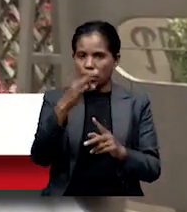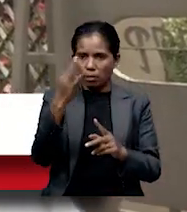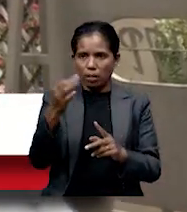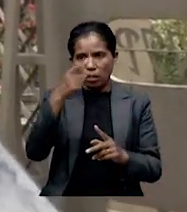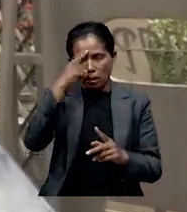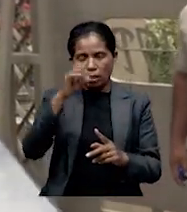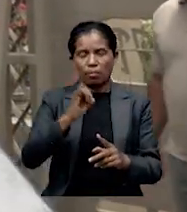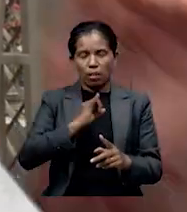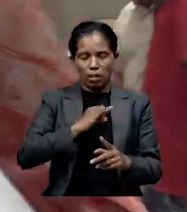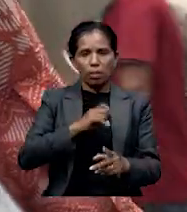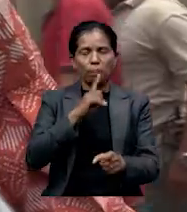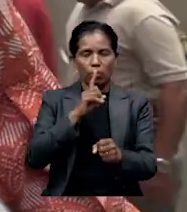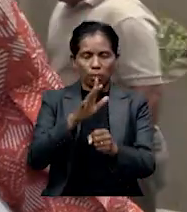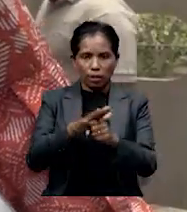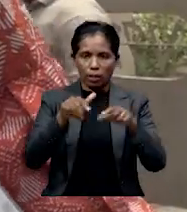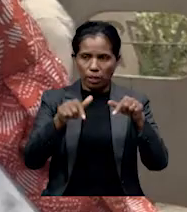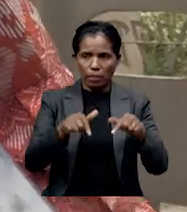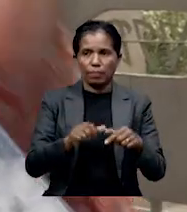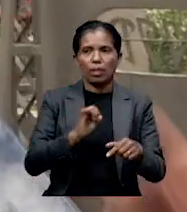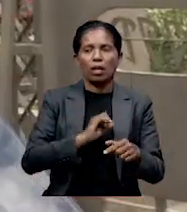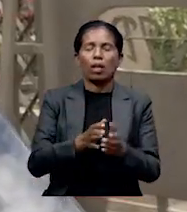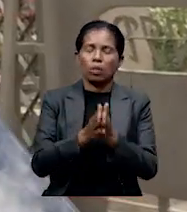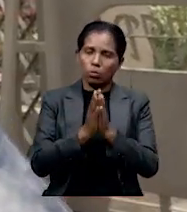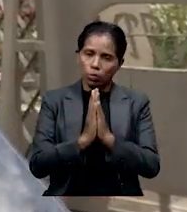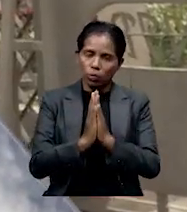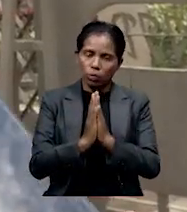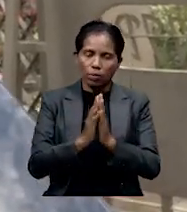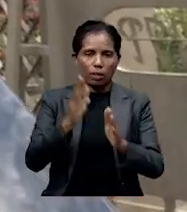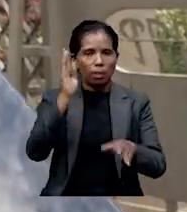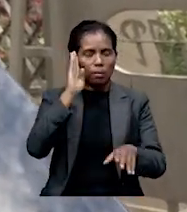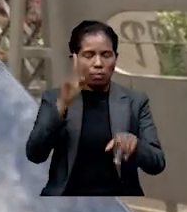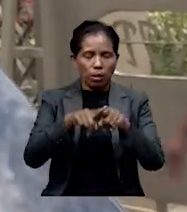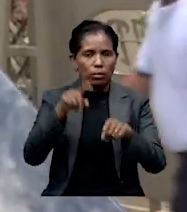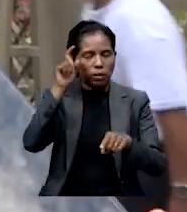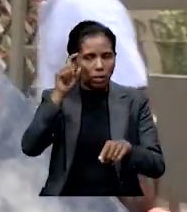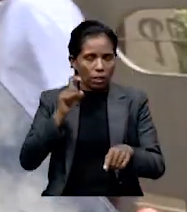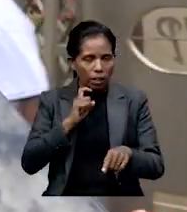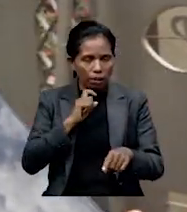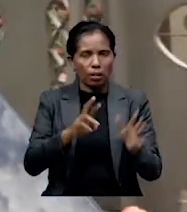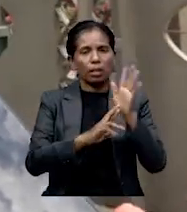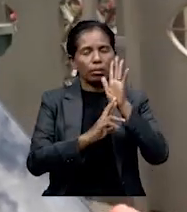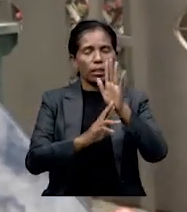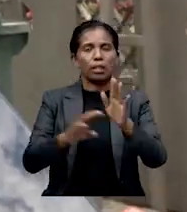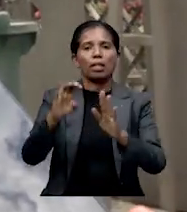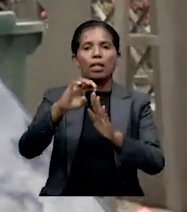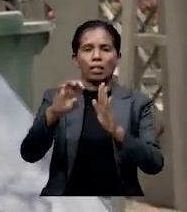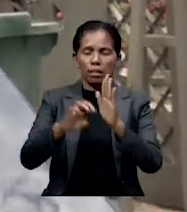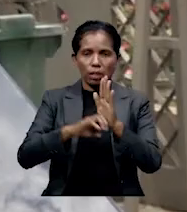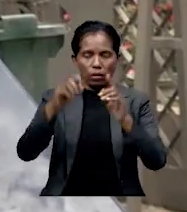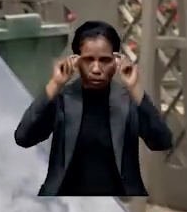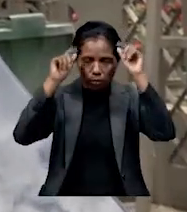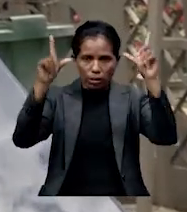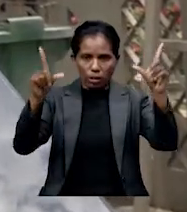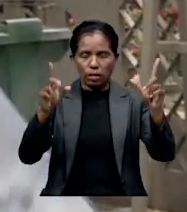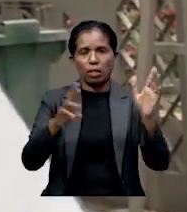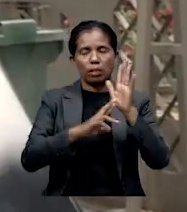havia compromissos de ané, a Guzmán Monsanano, para ver o representante Estado Timorense.